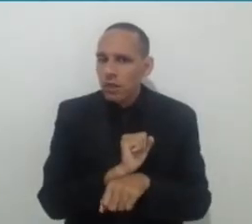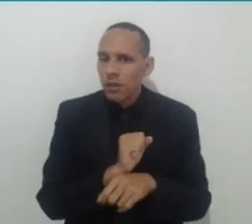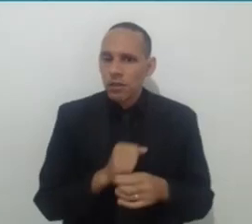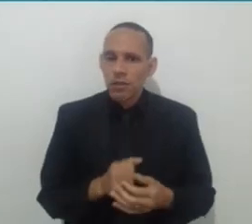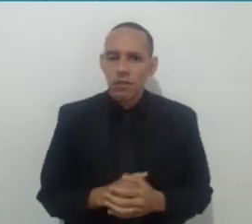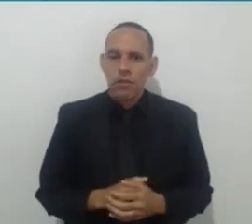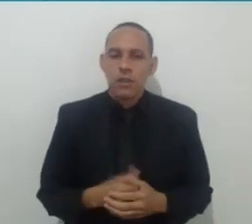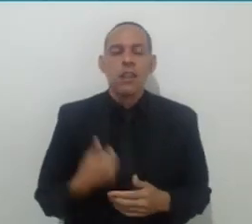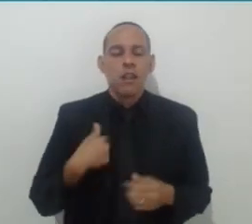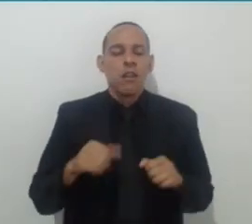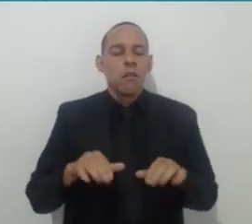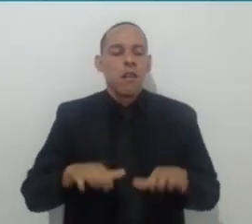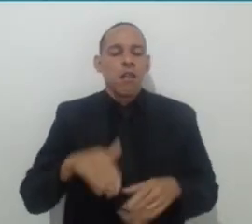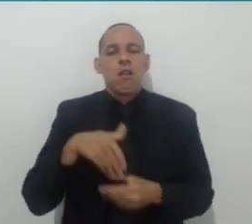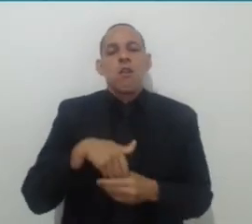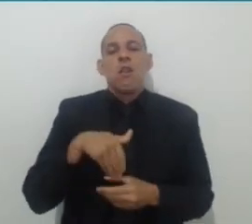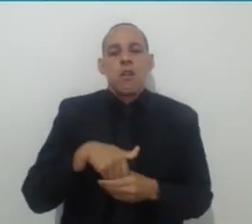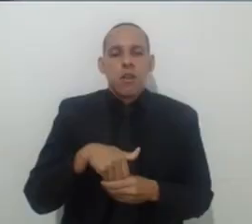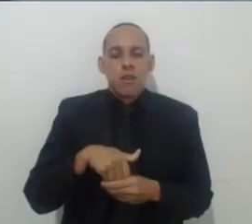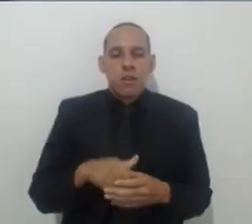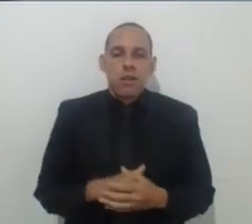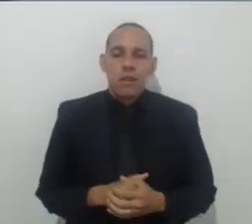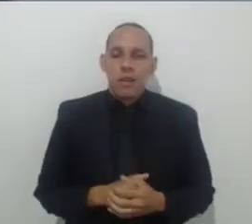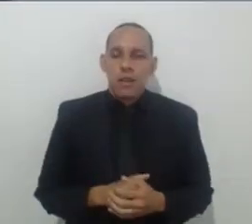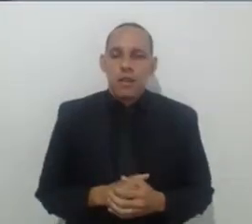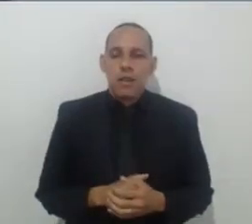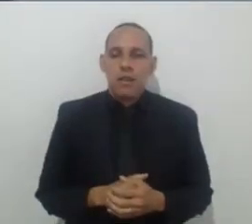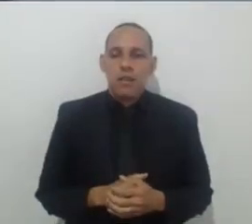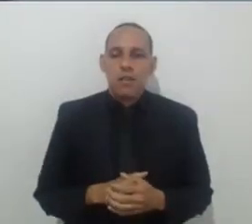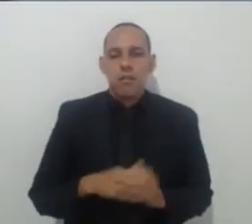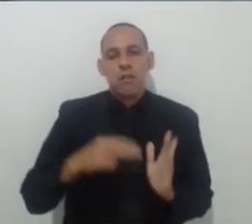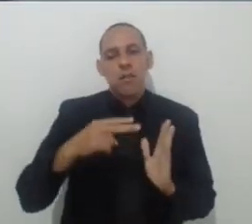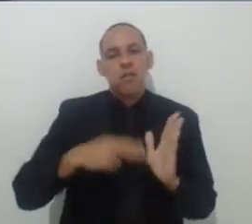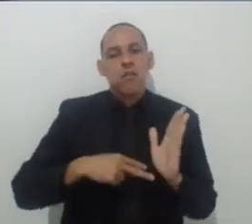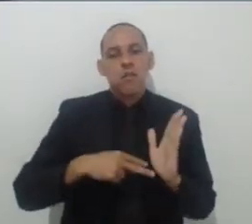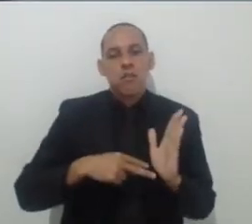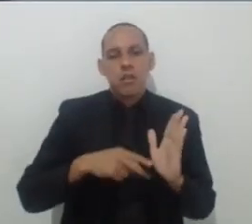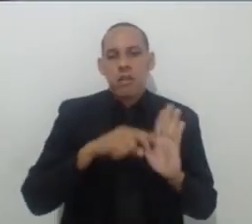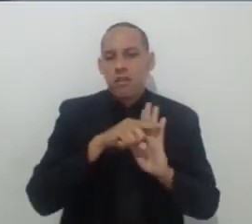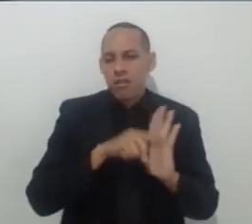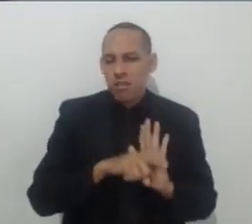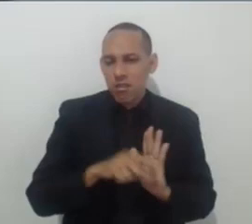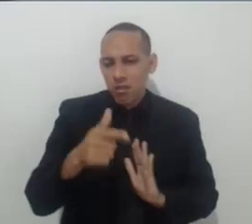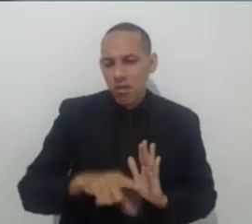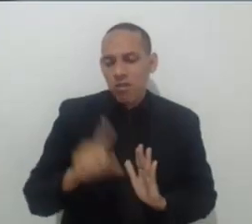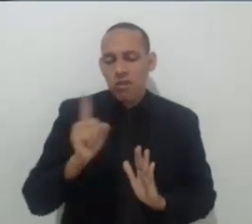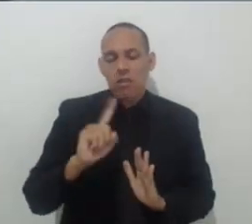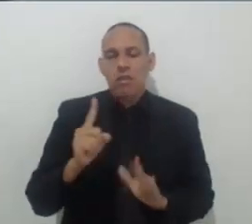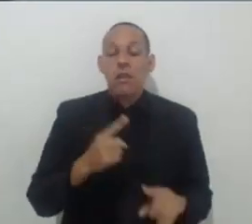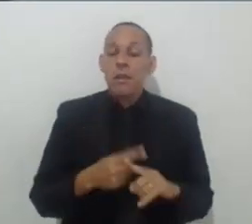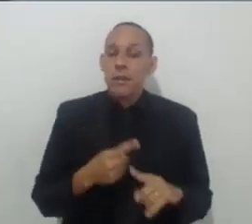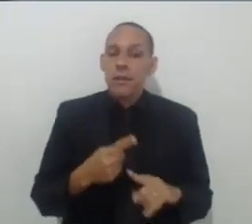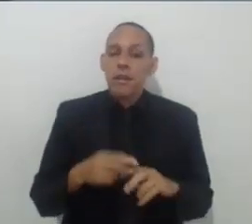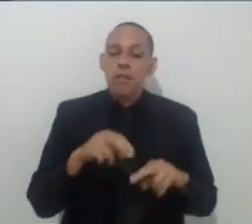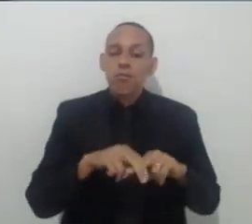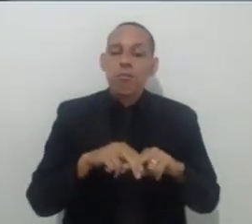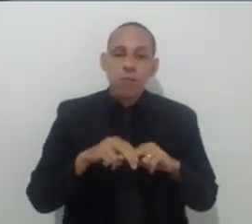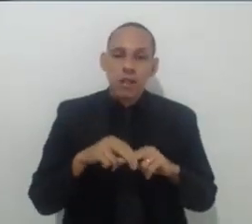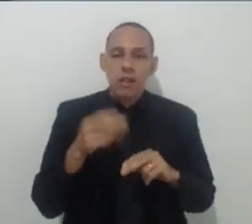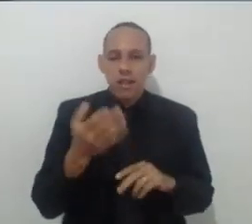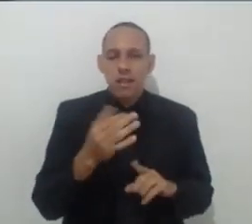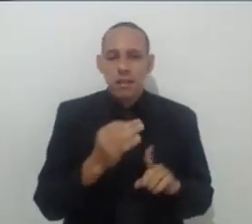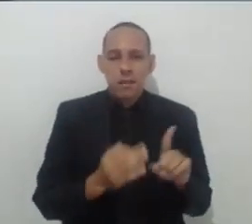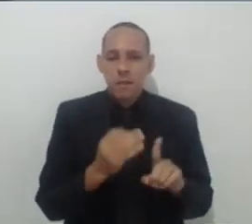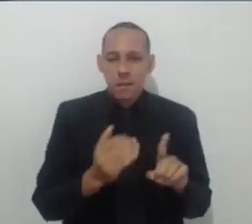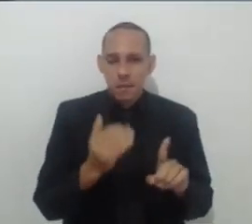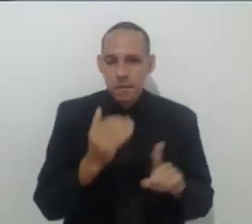Eu vou manter o meu voto, excelência, sem possibilidade de reexame da matéria, dependendo das razões do que o desembargador Dilermano